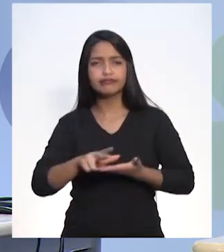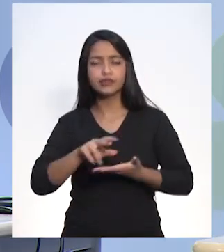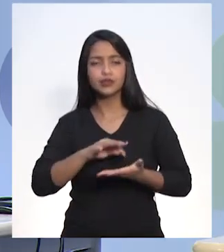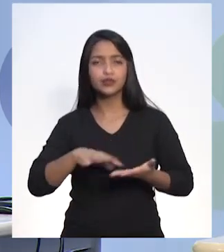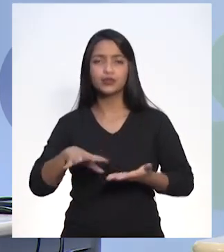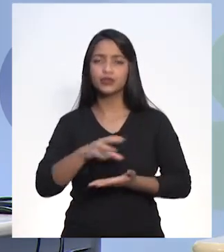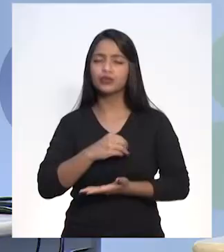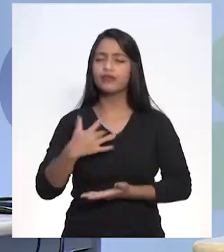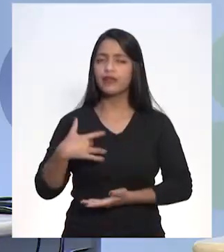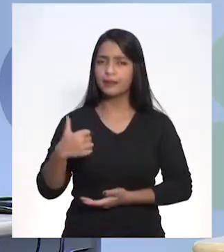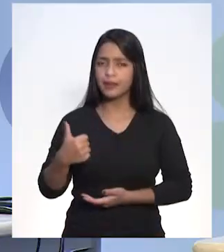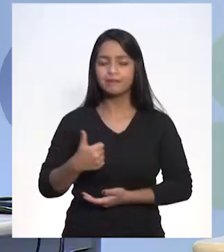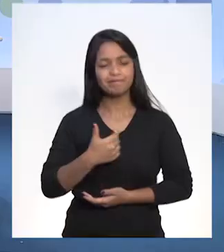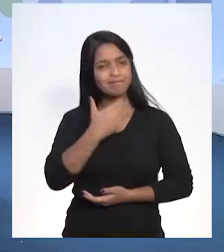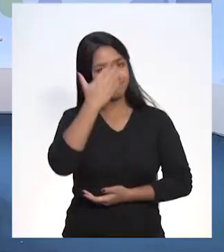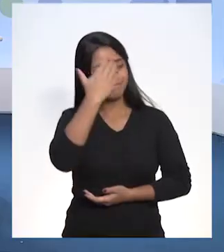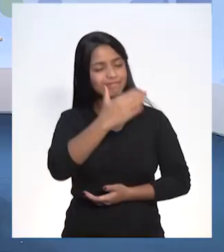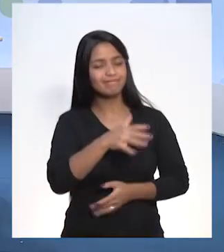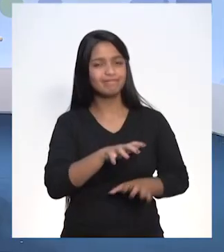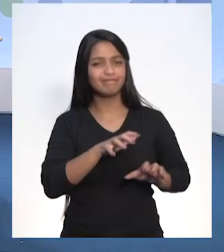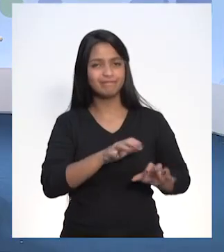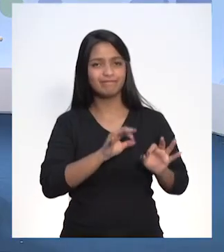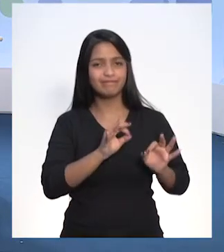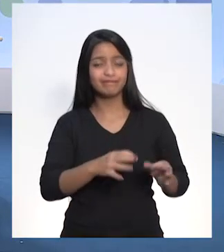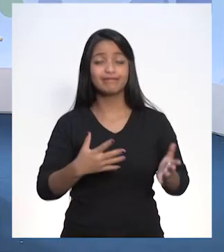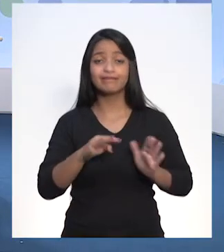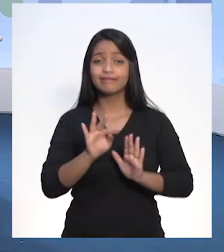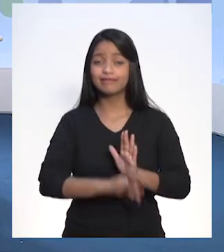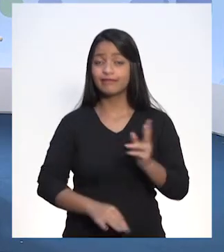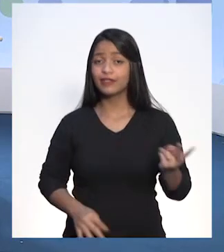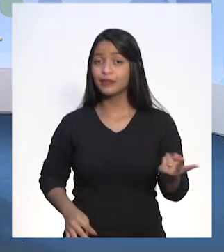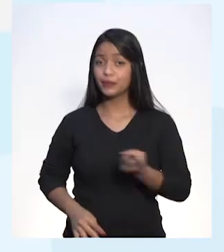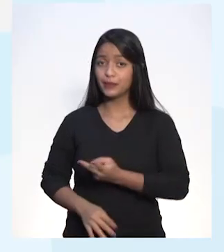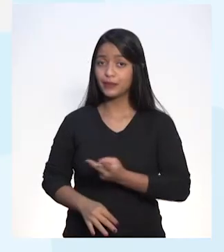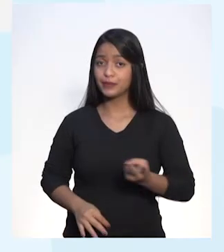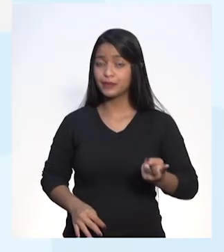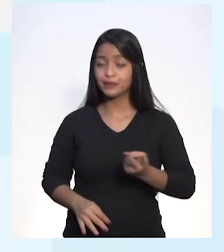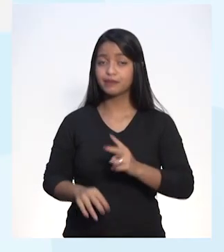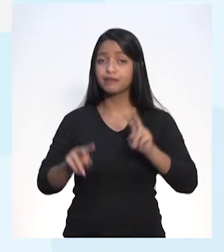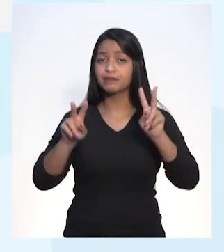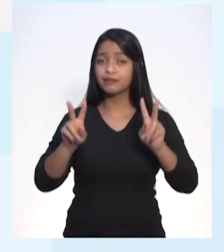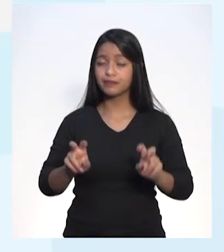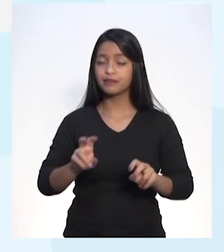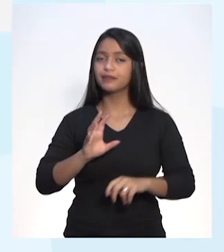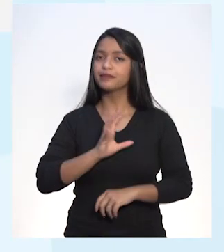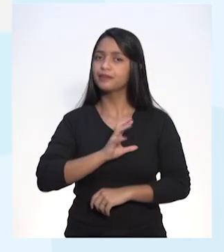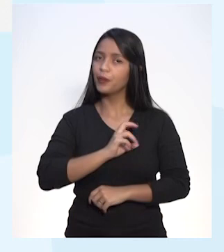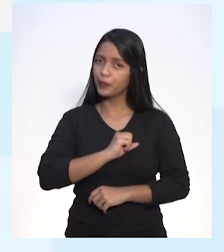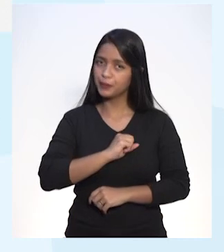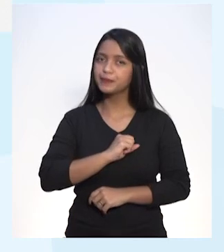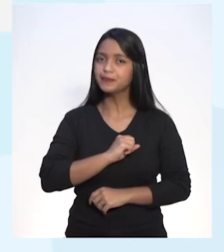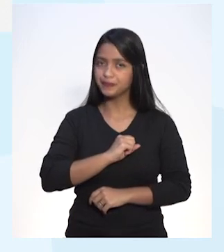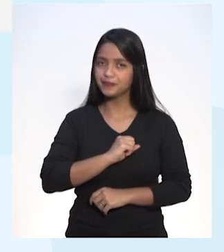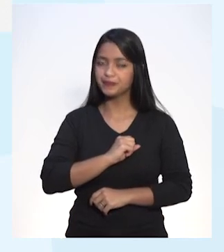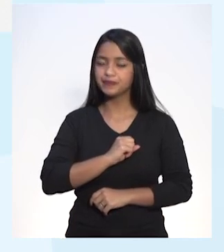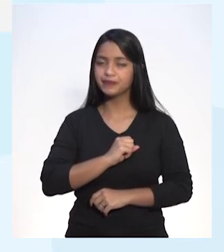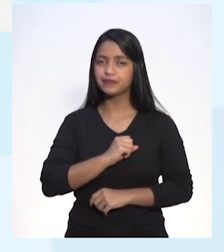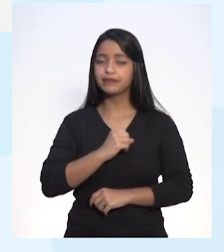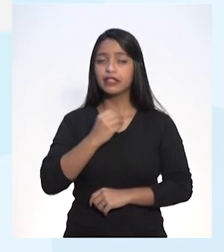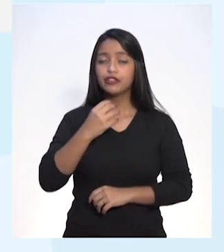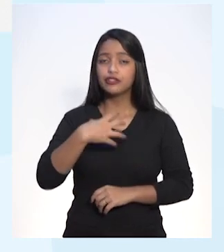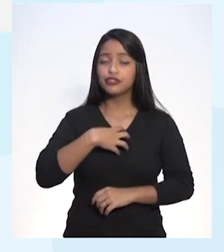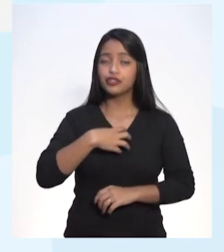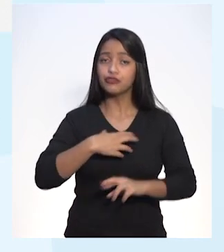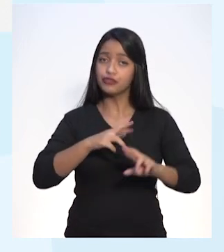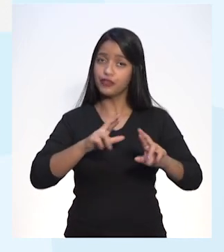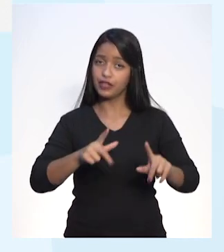porque temos isso, né? Uhum. A Pro Maria Aparecida colocou valorizar as pessoas que estão ao nosso lado. A Pro Isabel,